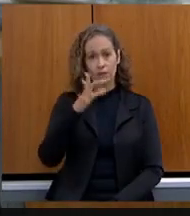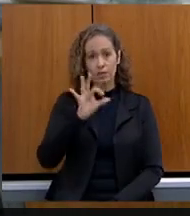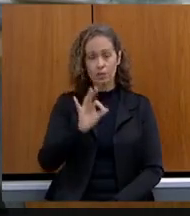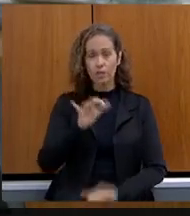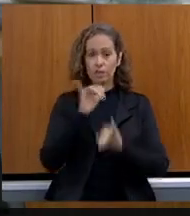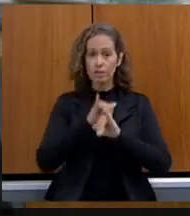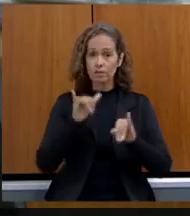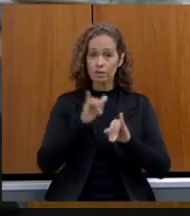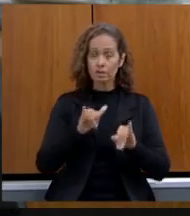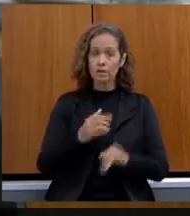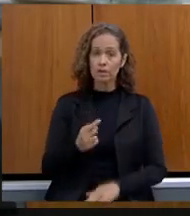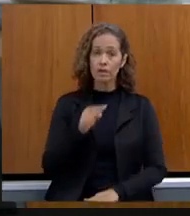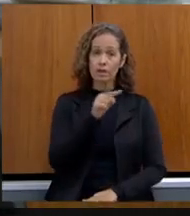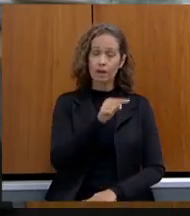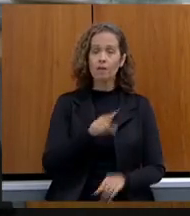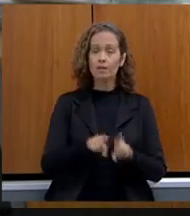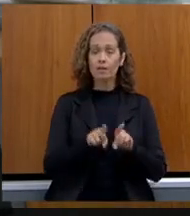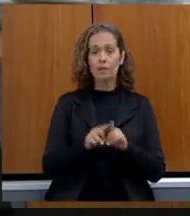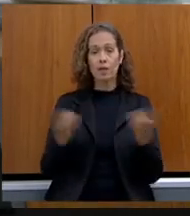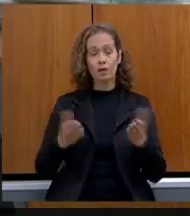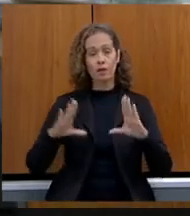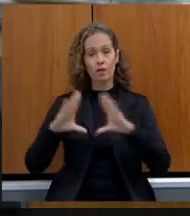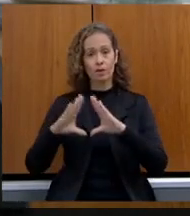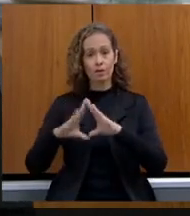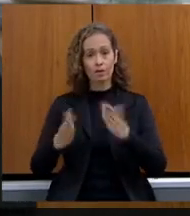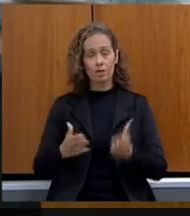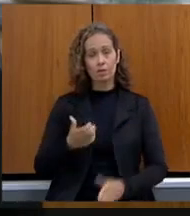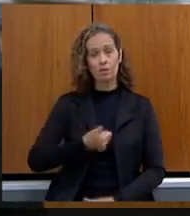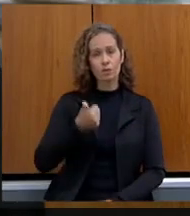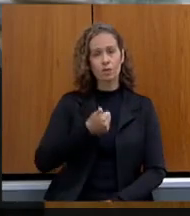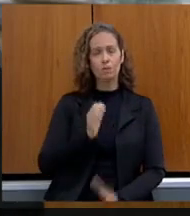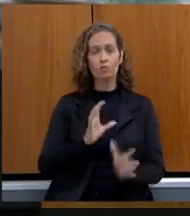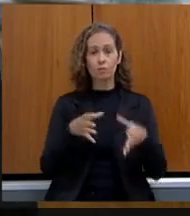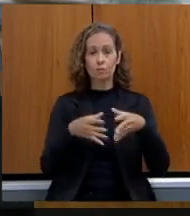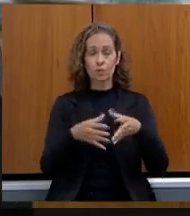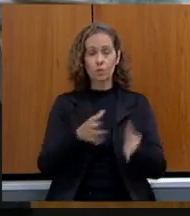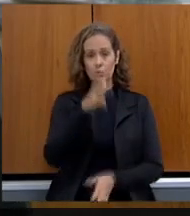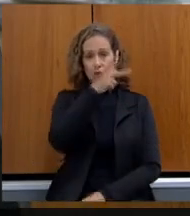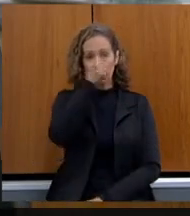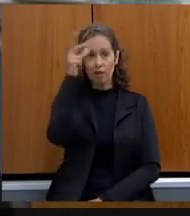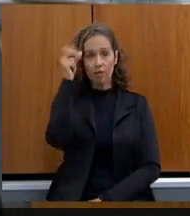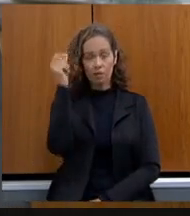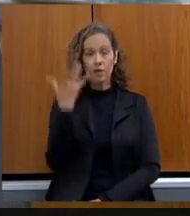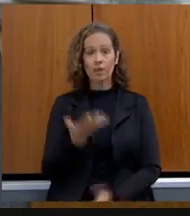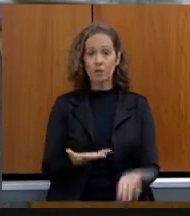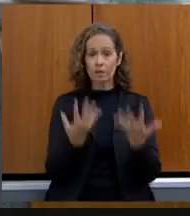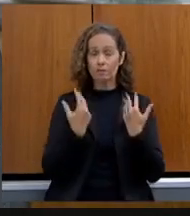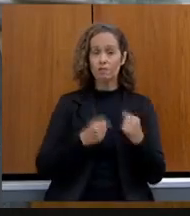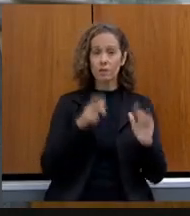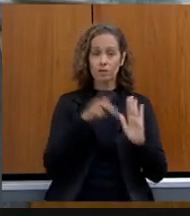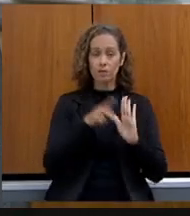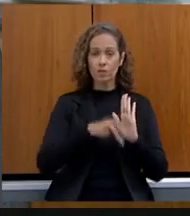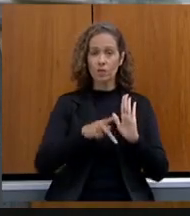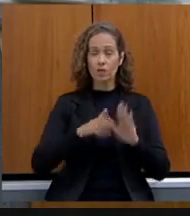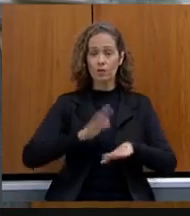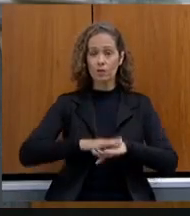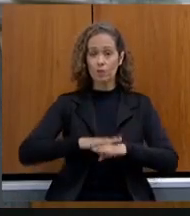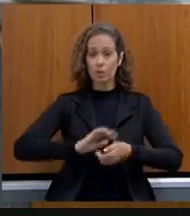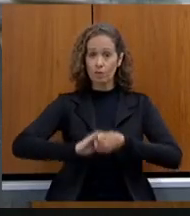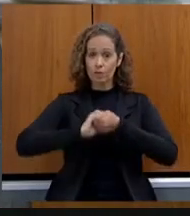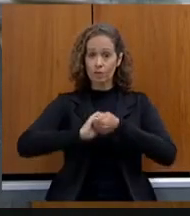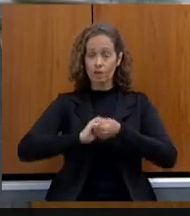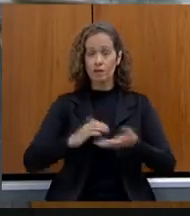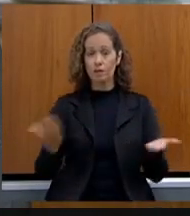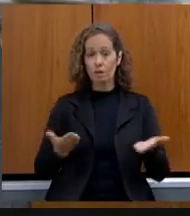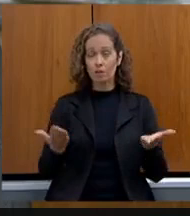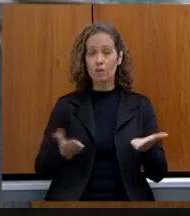sei lá e eu não sei agora na casa os primeiros prefeitos que fizeram adesão ao projeto mãos dadas deputada Laura estarão recebendo recurso Deputado